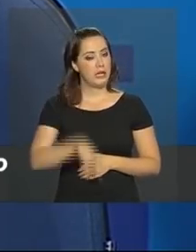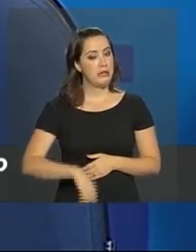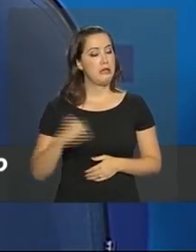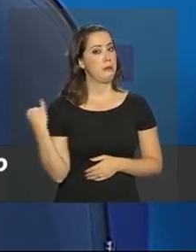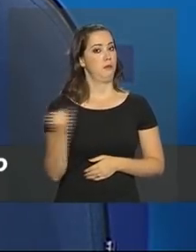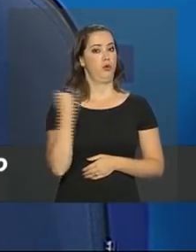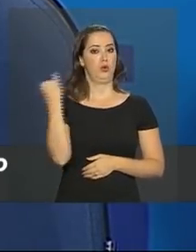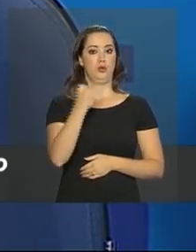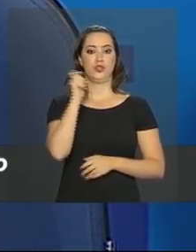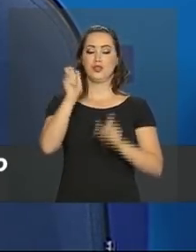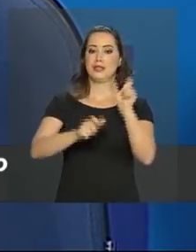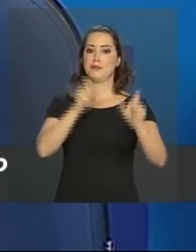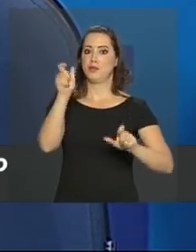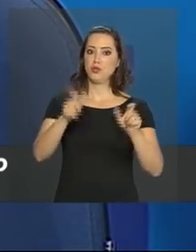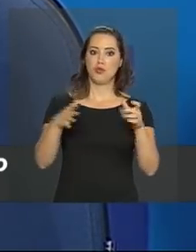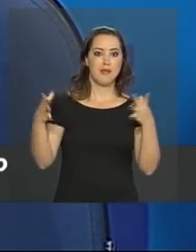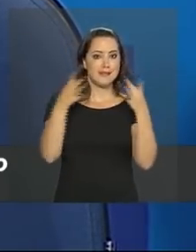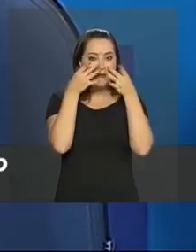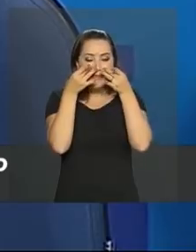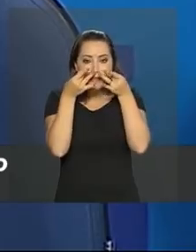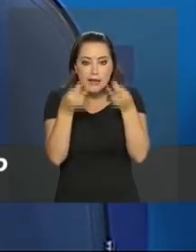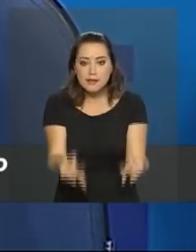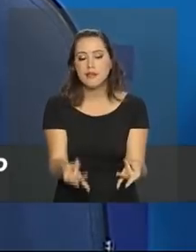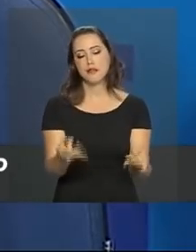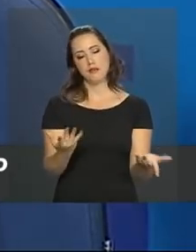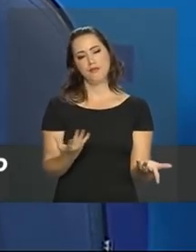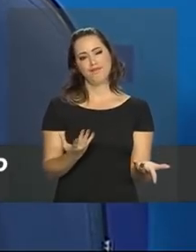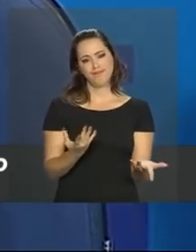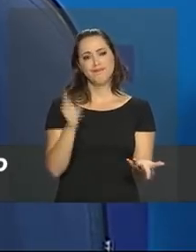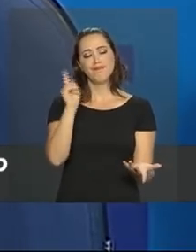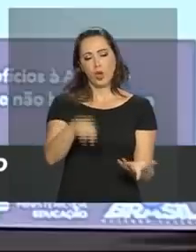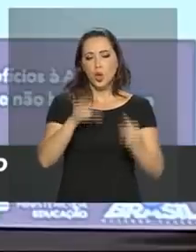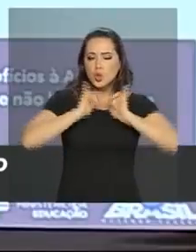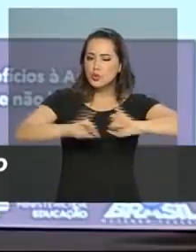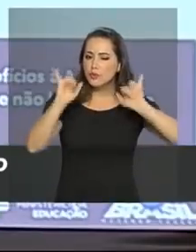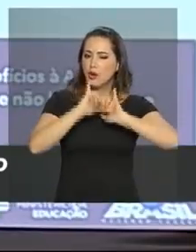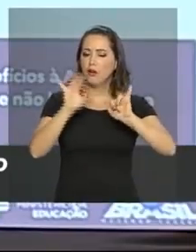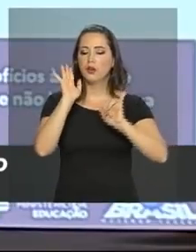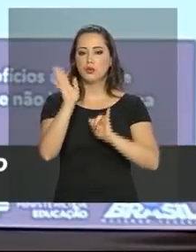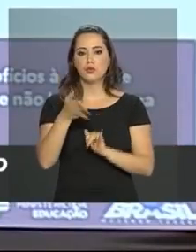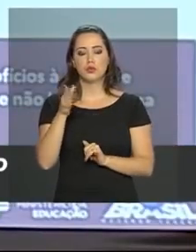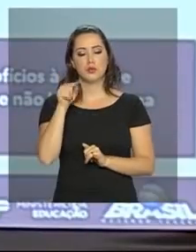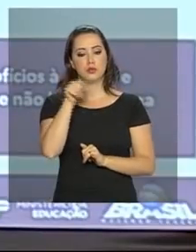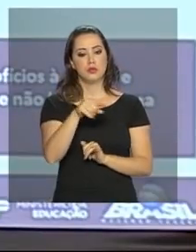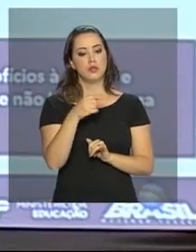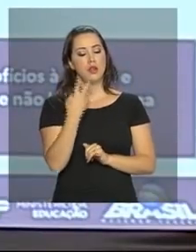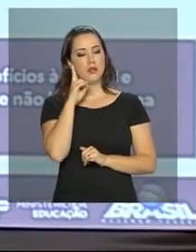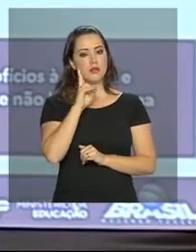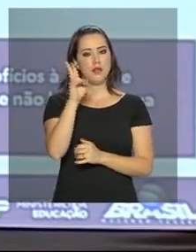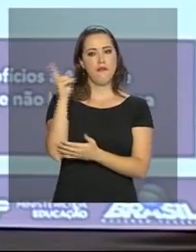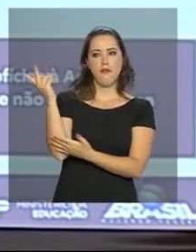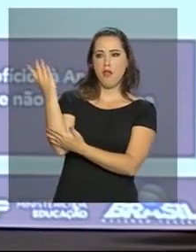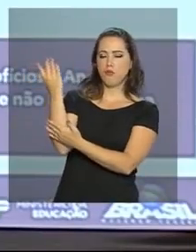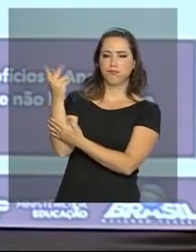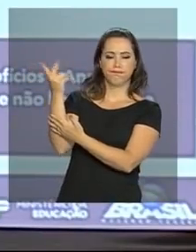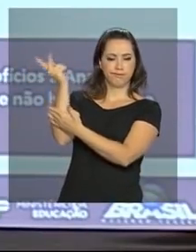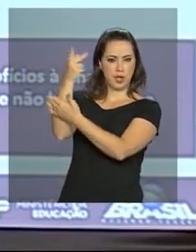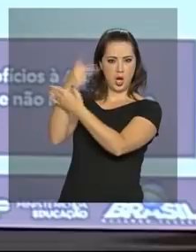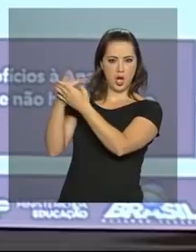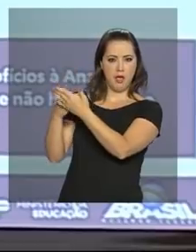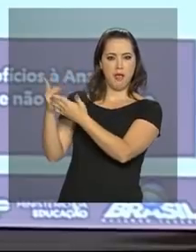que todos prestem bastante atenção nós estamos divulgando este mapa com a orientação